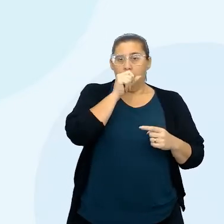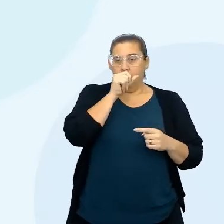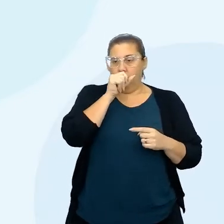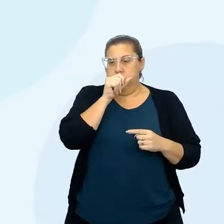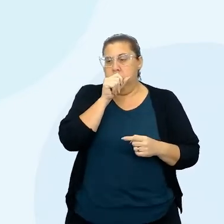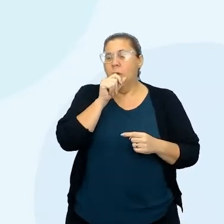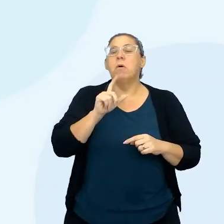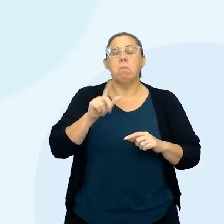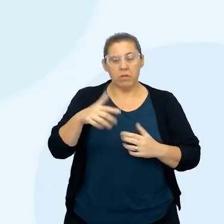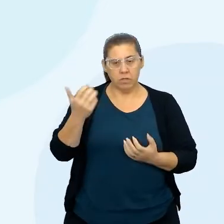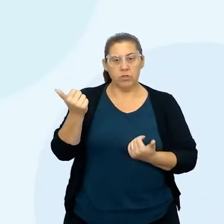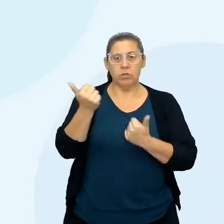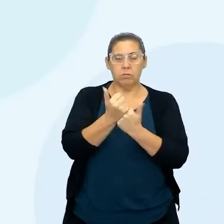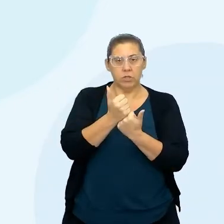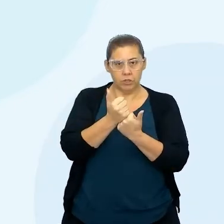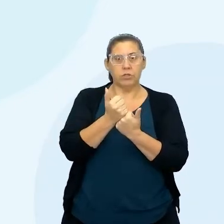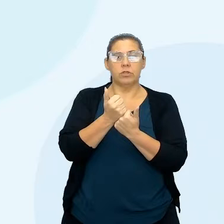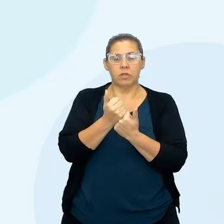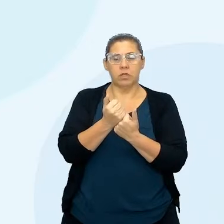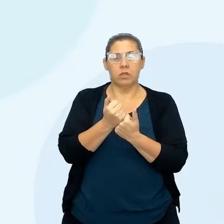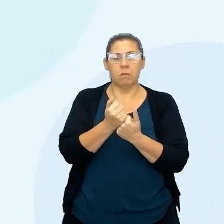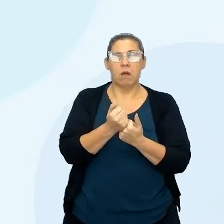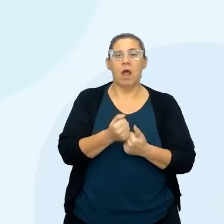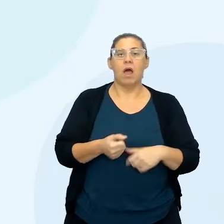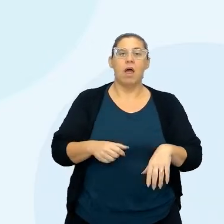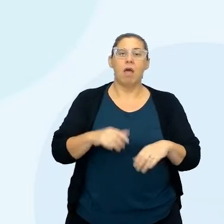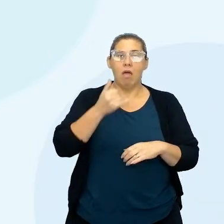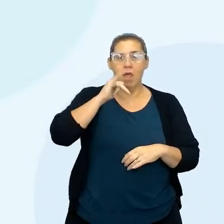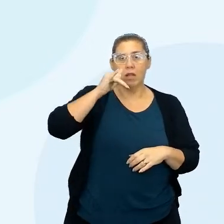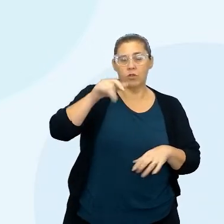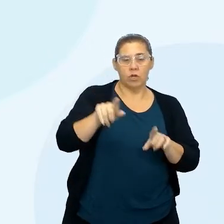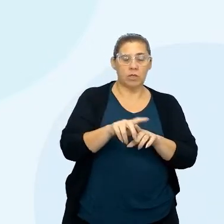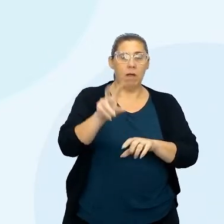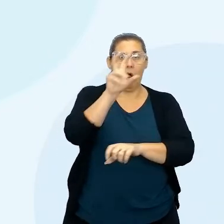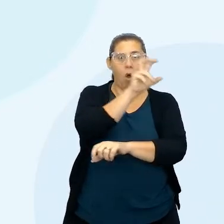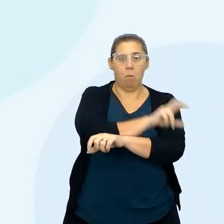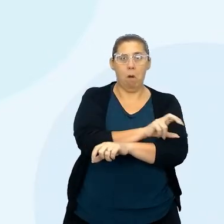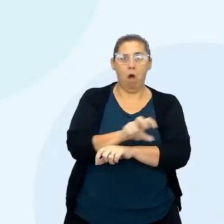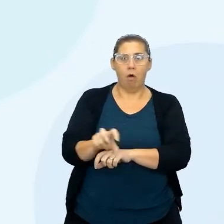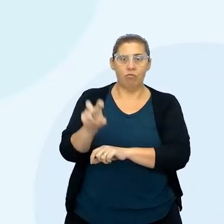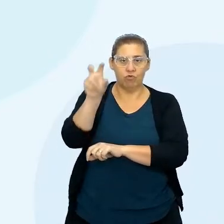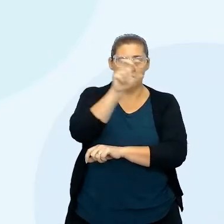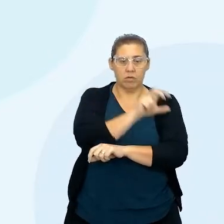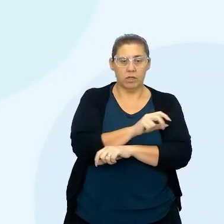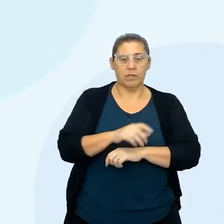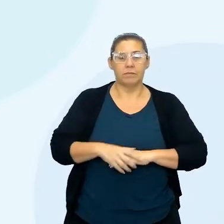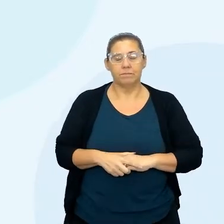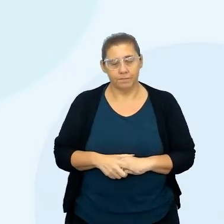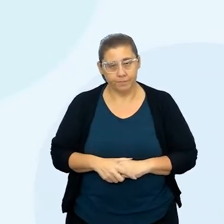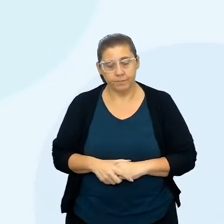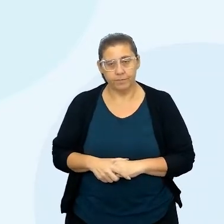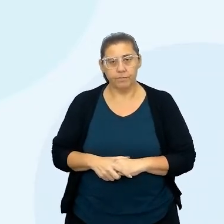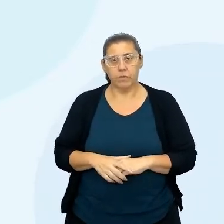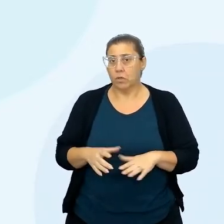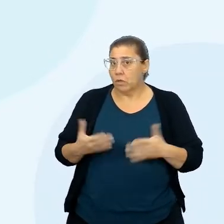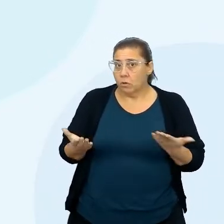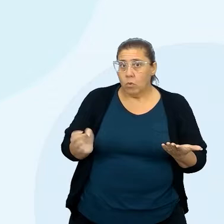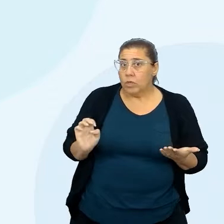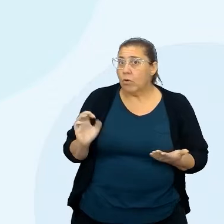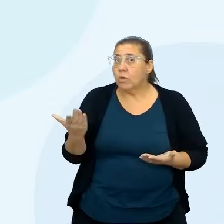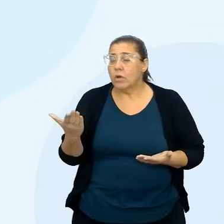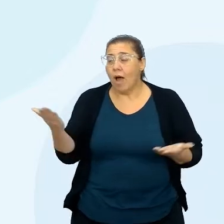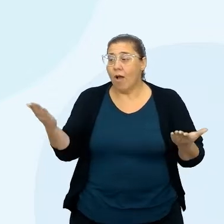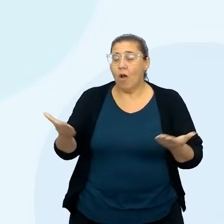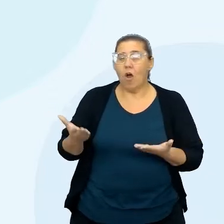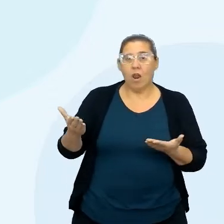ser substituída pela microeletrônica e pela robótica. E vi há pouco tempo isso,